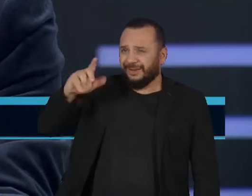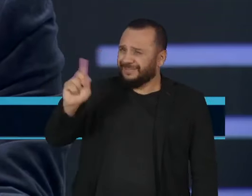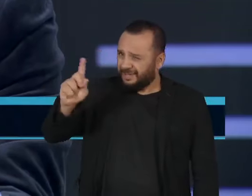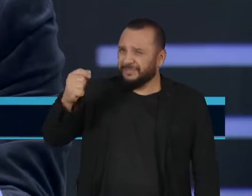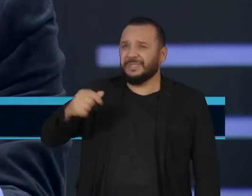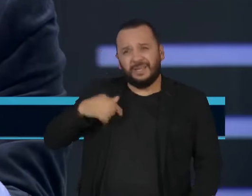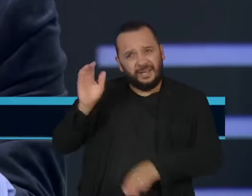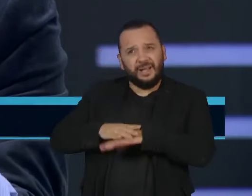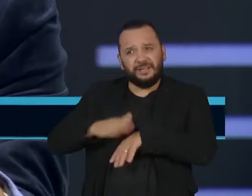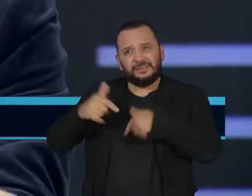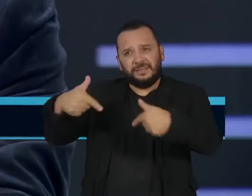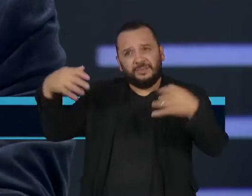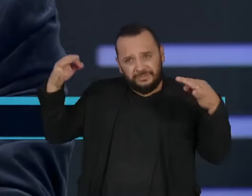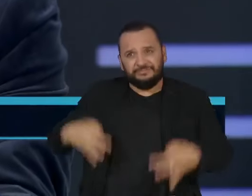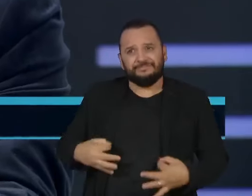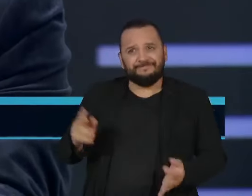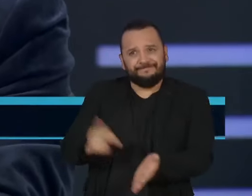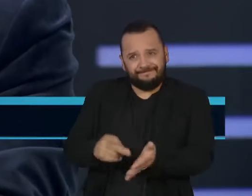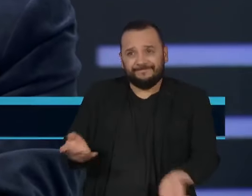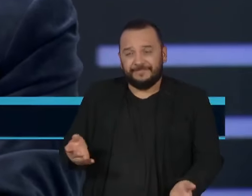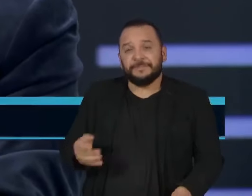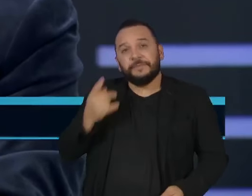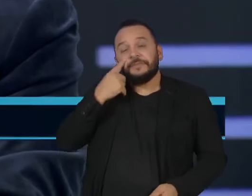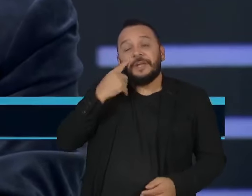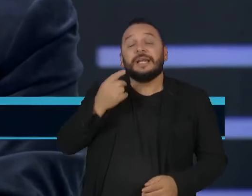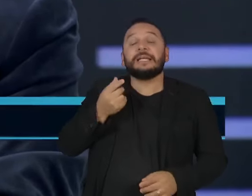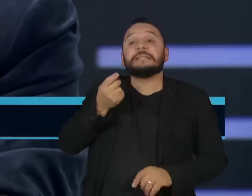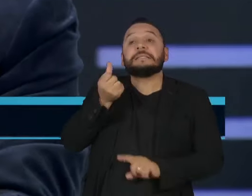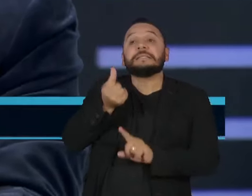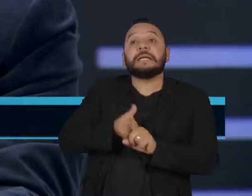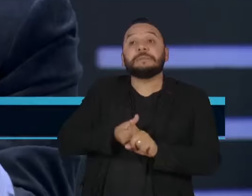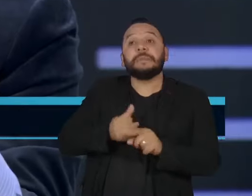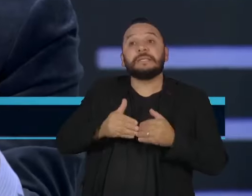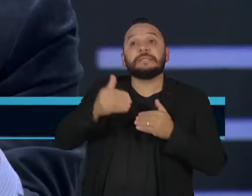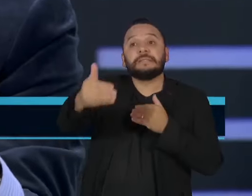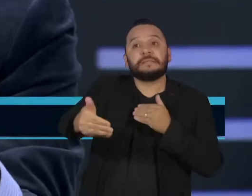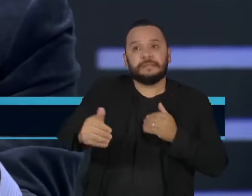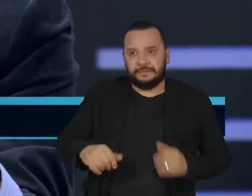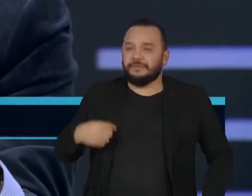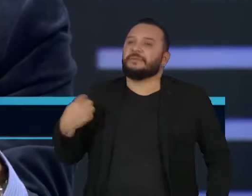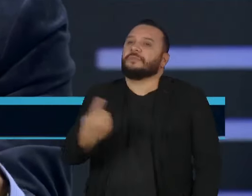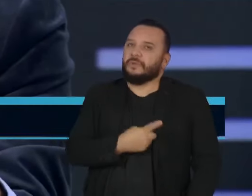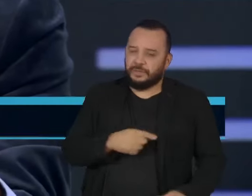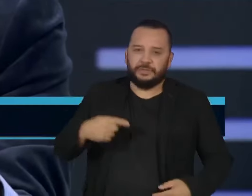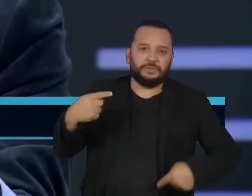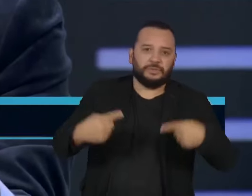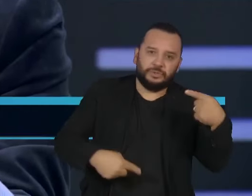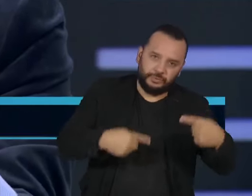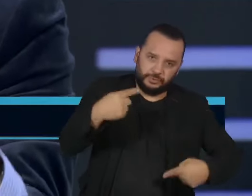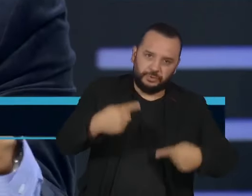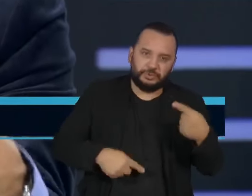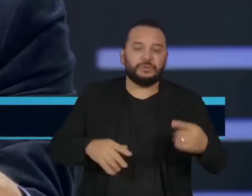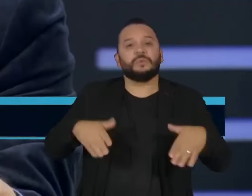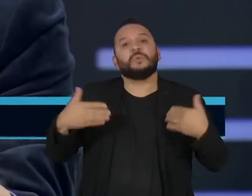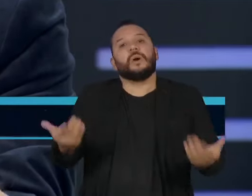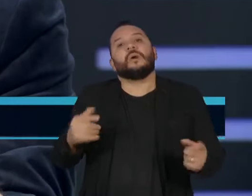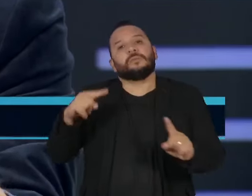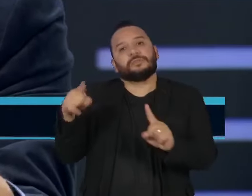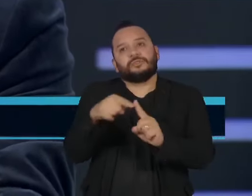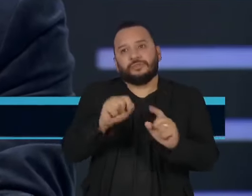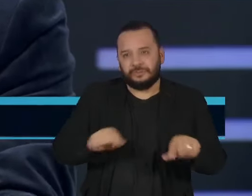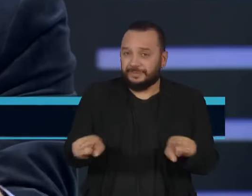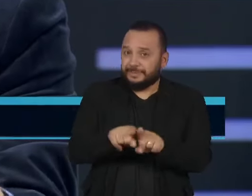programa, eu quero ver daqui 6 meses, nós aqui na bancada, discutindo qual foi a questão objetiva, o que aumentou